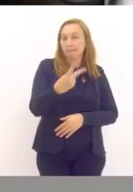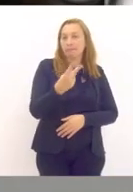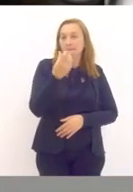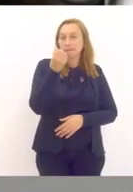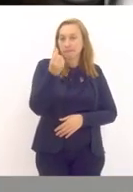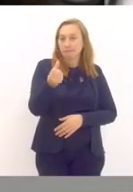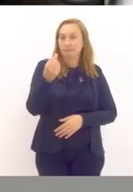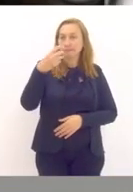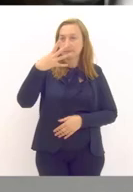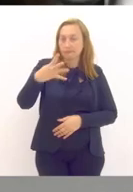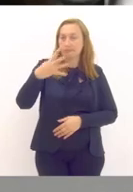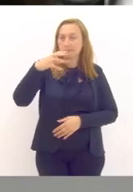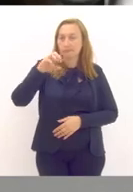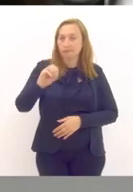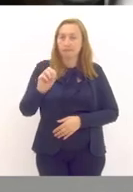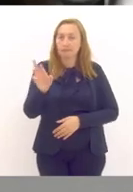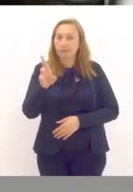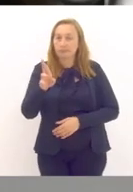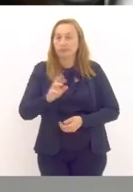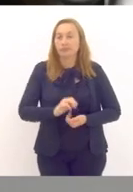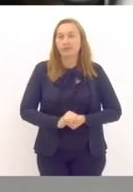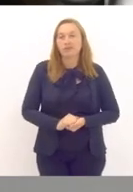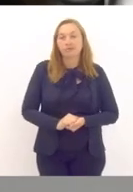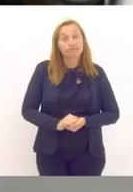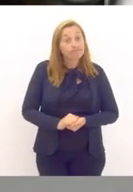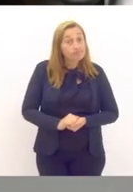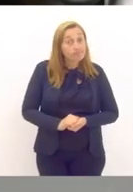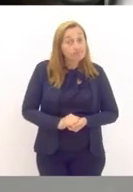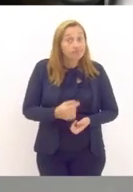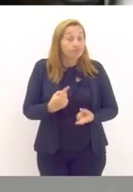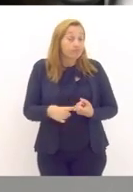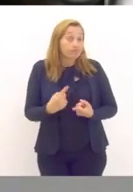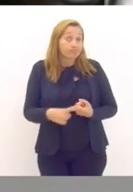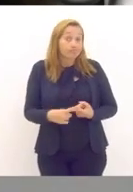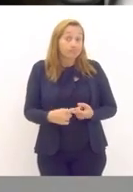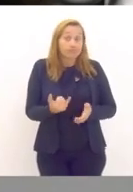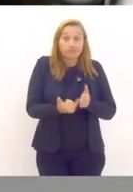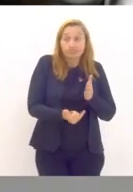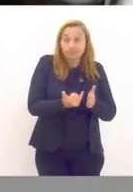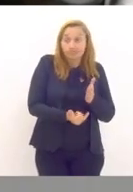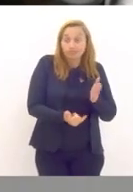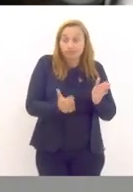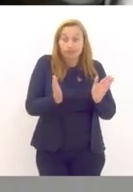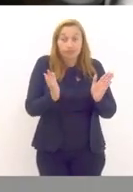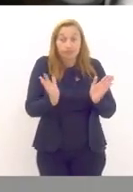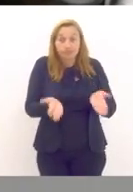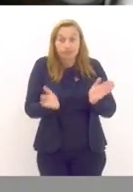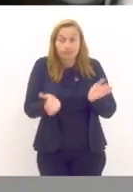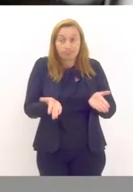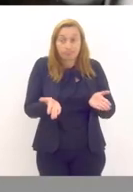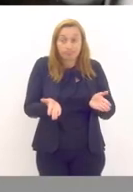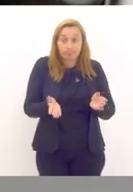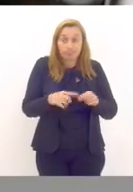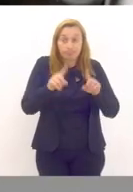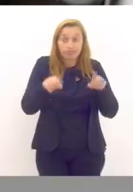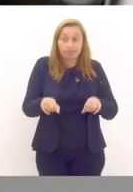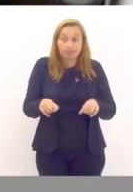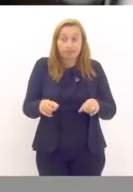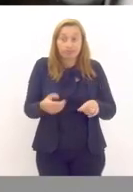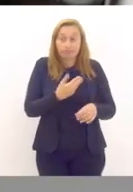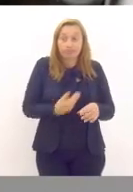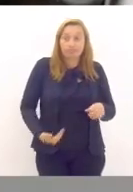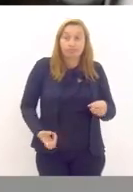R$ 2.640. Porque o imposto de renda nosso do funcionalismo público retorna. E